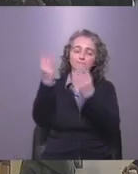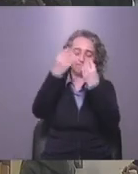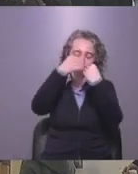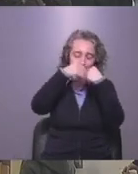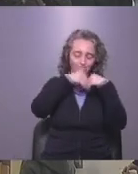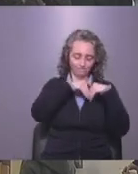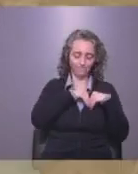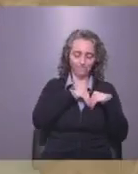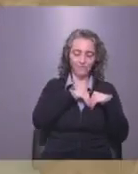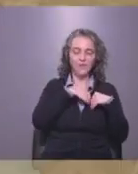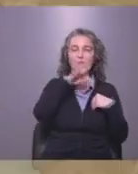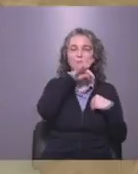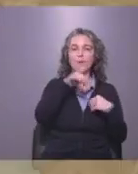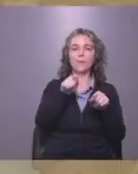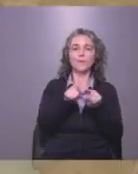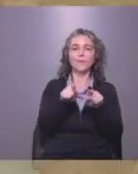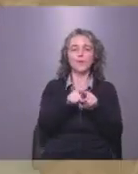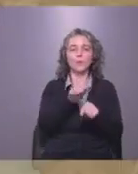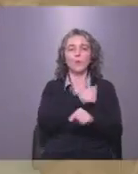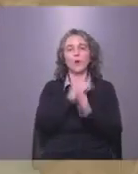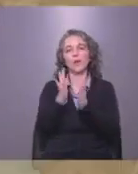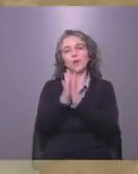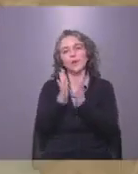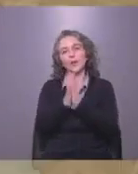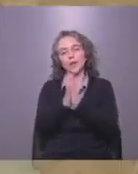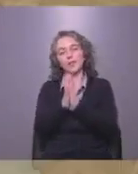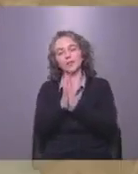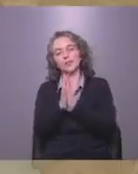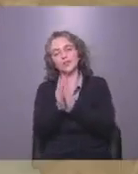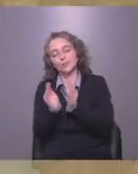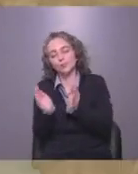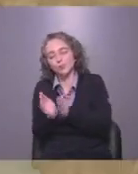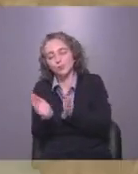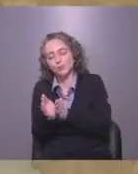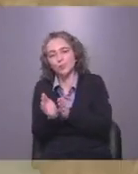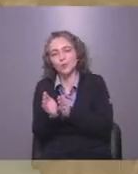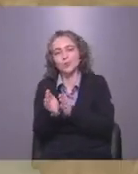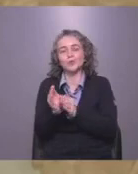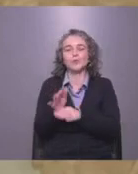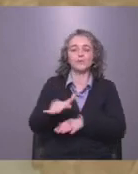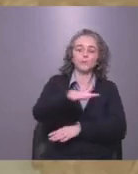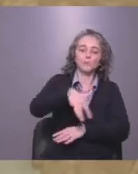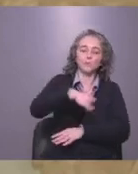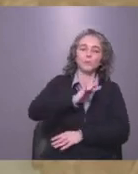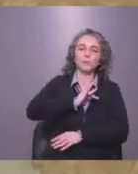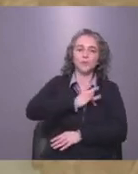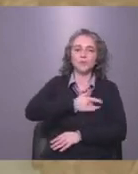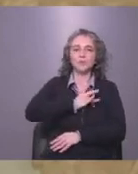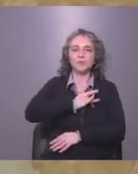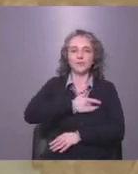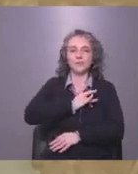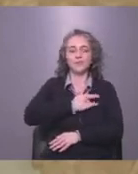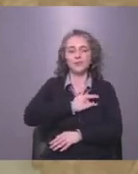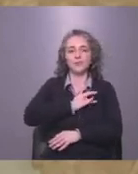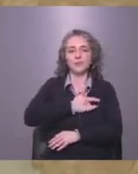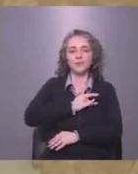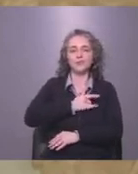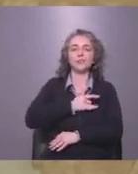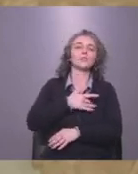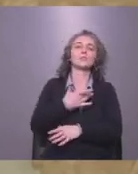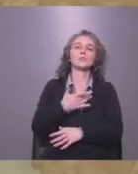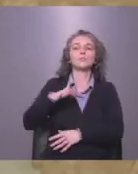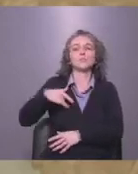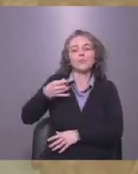domésticas, esses lugares de ternura e de amor e lugares onde se aprende o perdão. Desejo-vos a todos